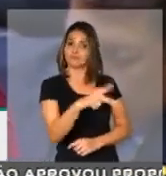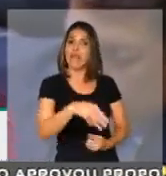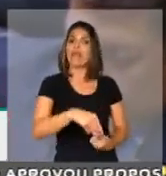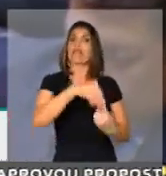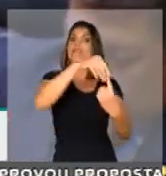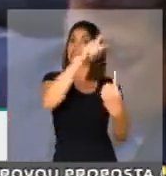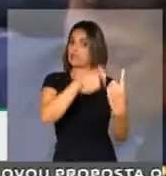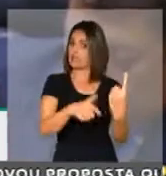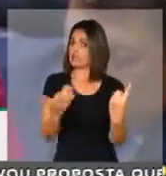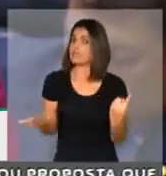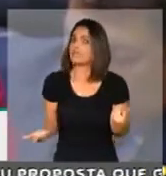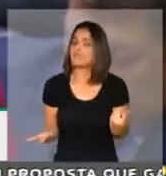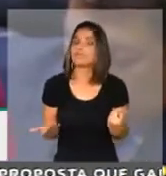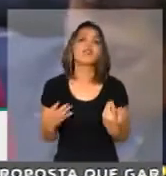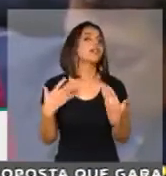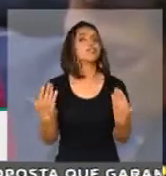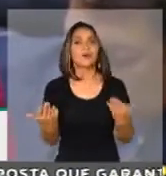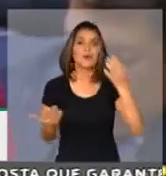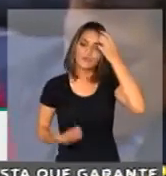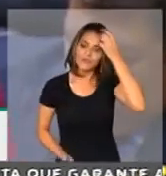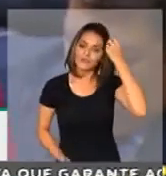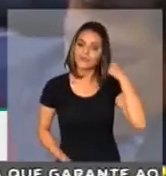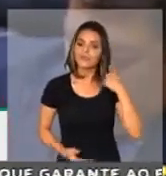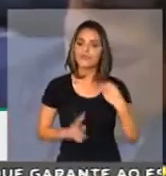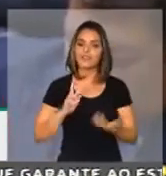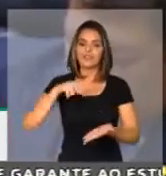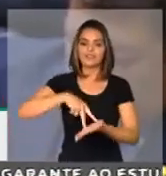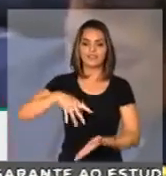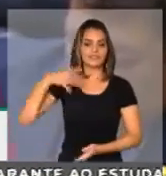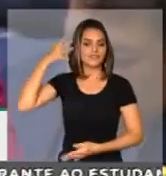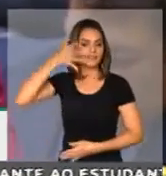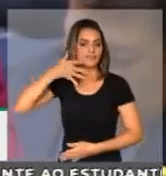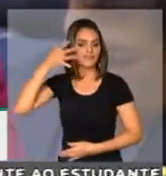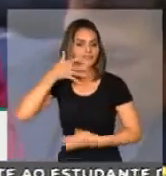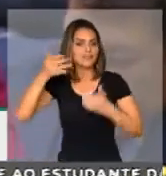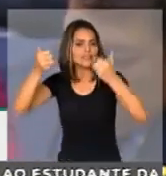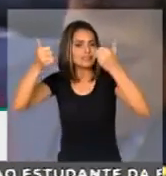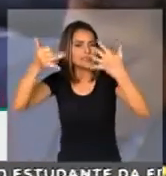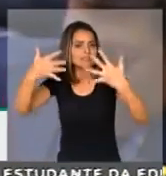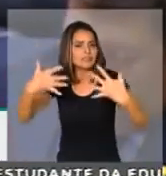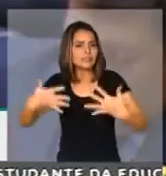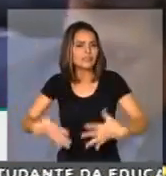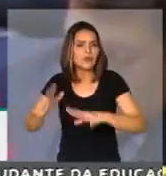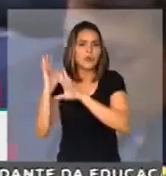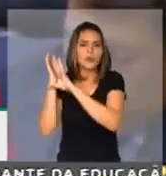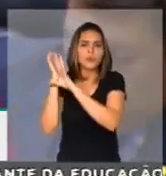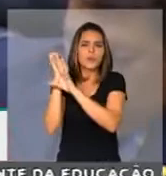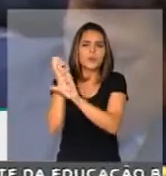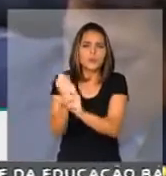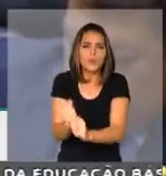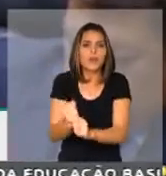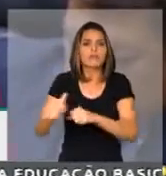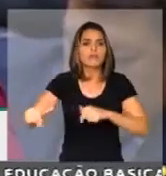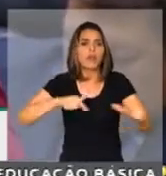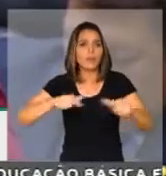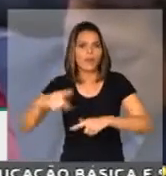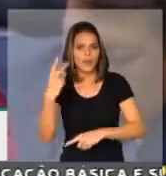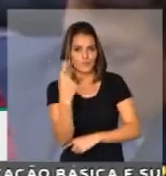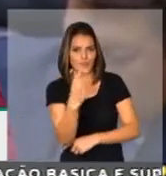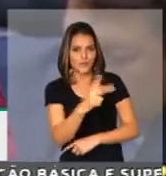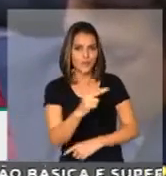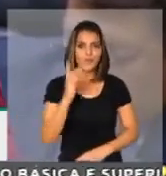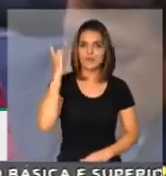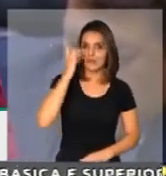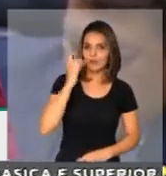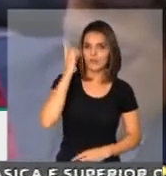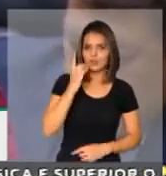Então, quando Vossa Excelência assume essa tribuna e faz uma prestação de contas do seu mandato, eu quero e me sinto